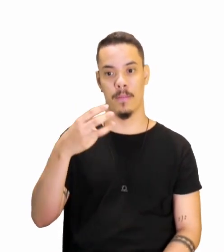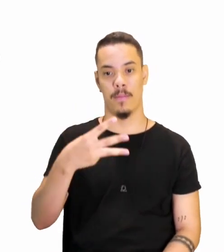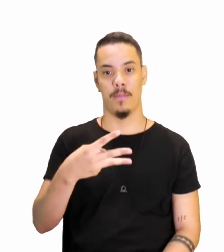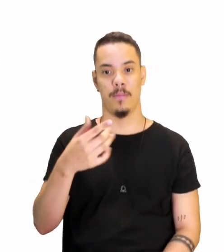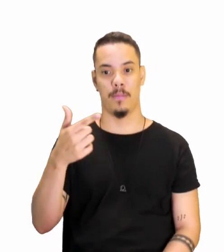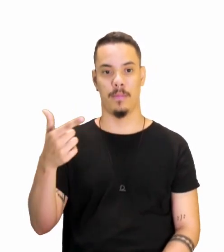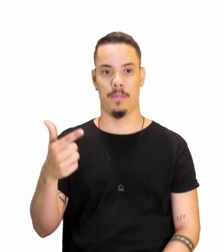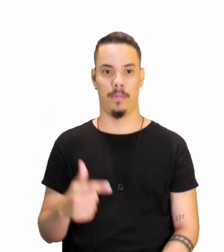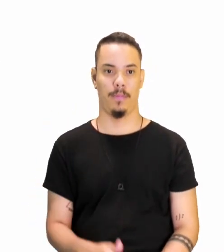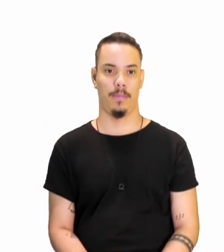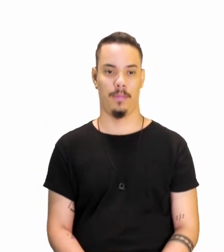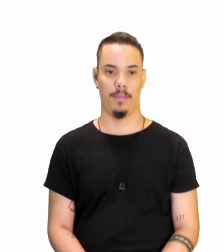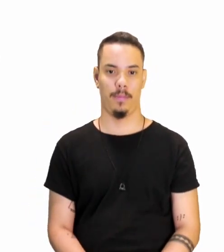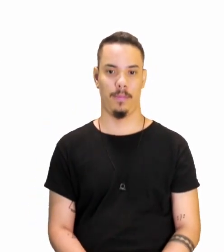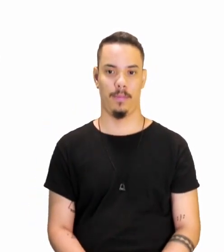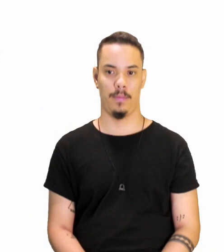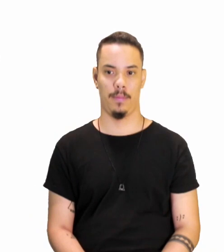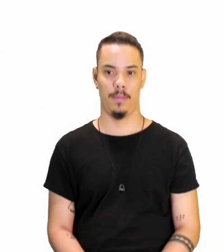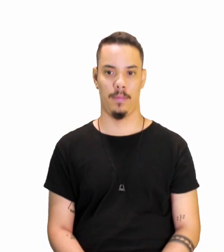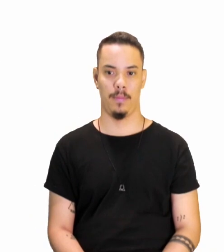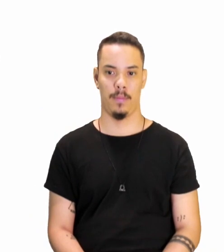de